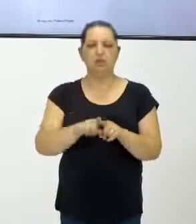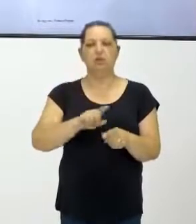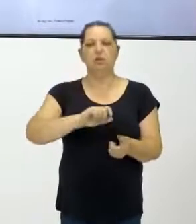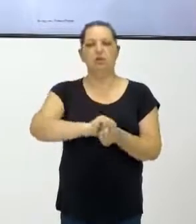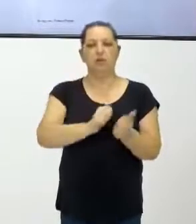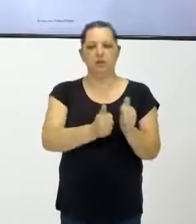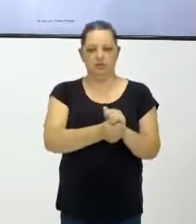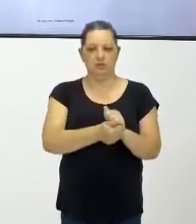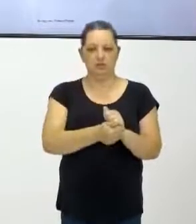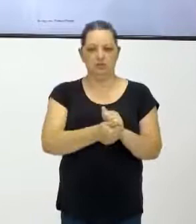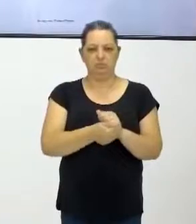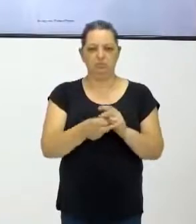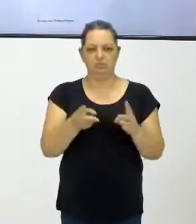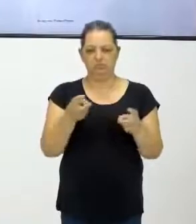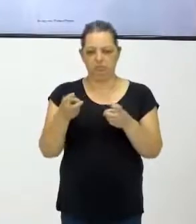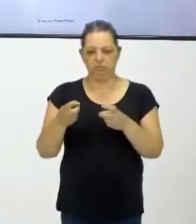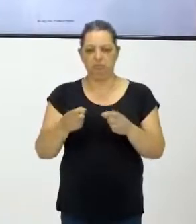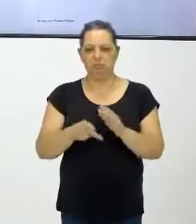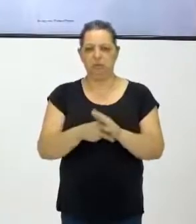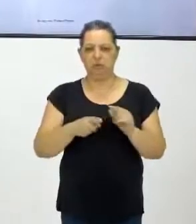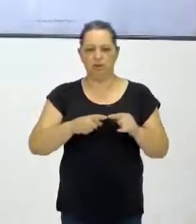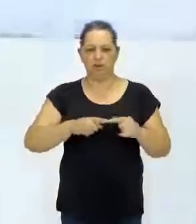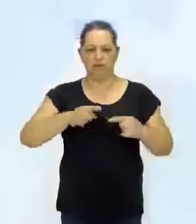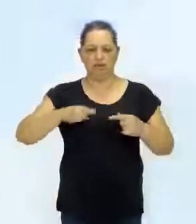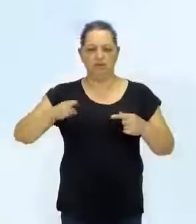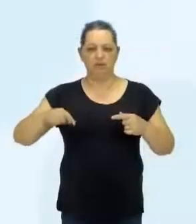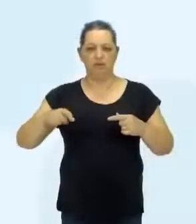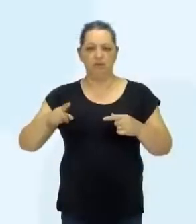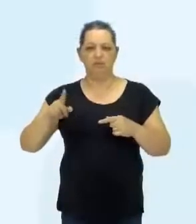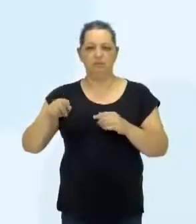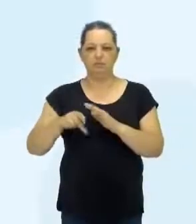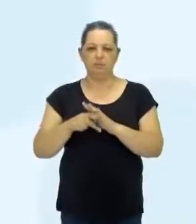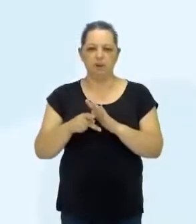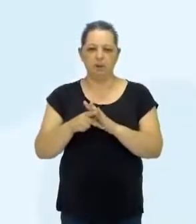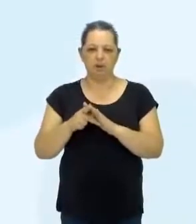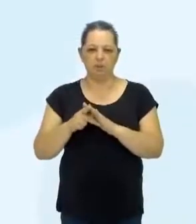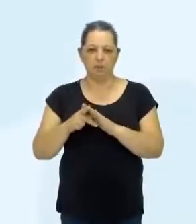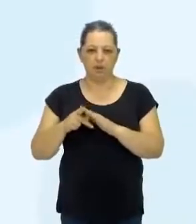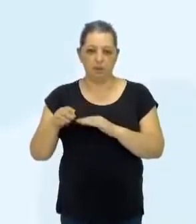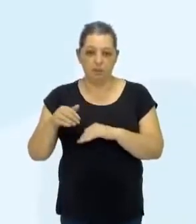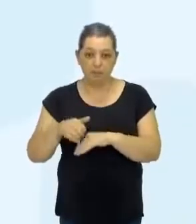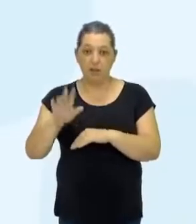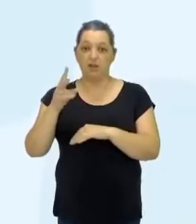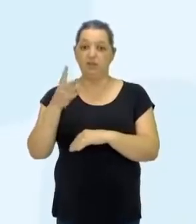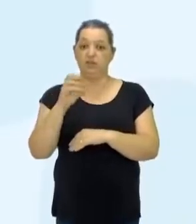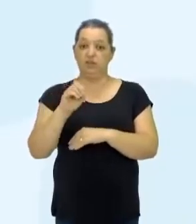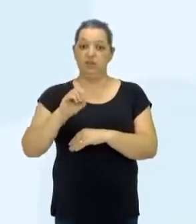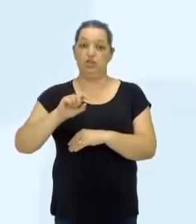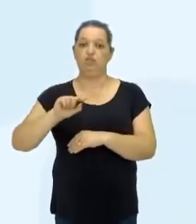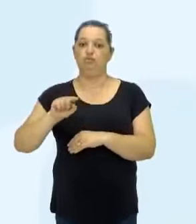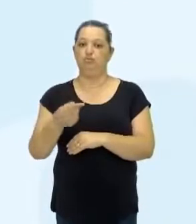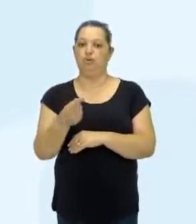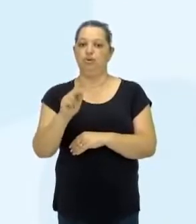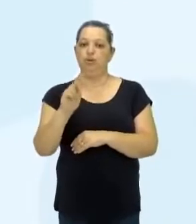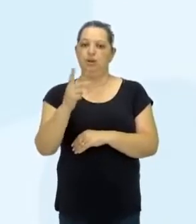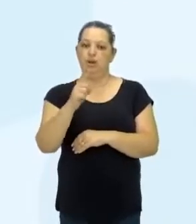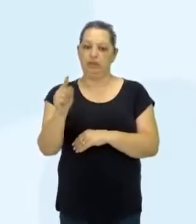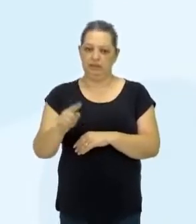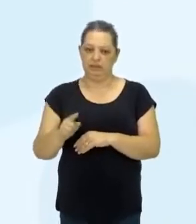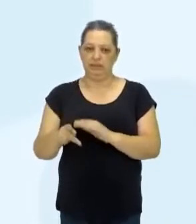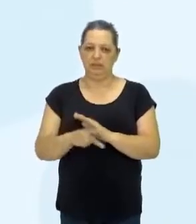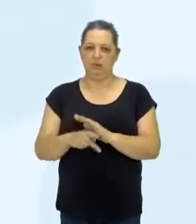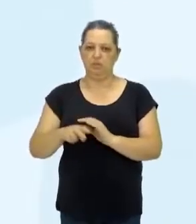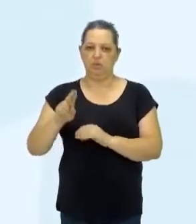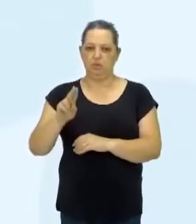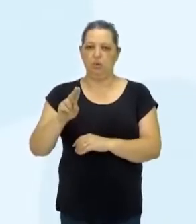adaptado para esse tipo de frequência, tá? E acima do 20 mil Hz, pessoal? Aí você tem o ultrassom,